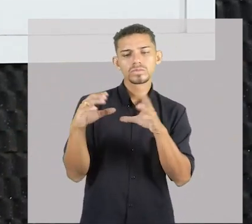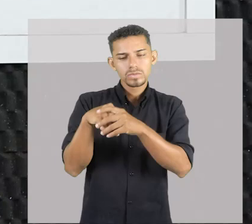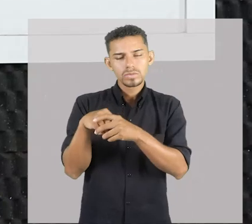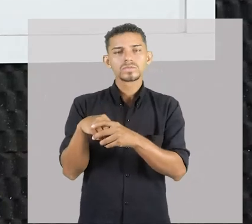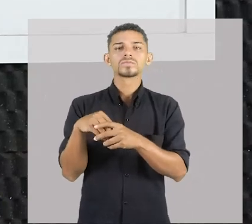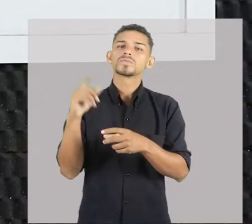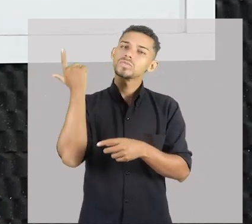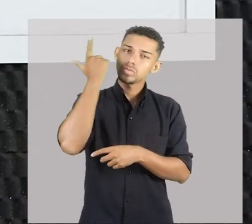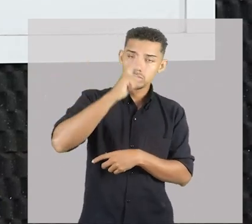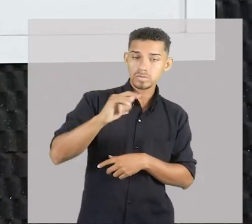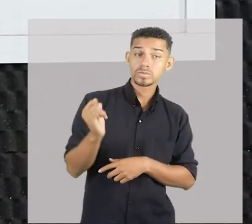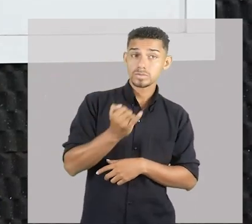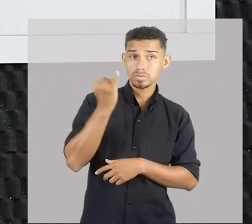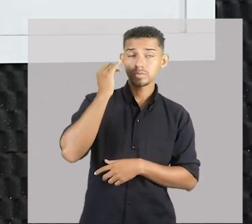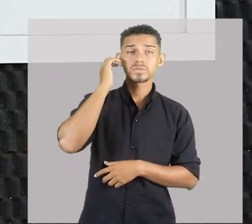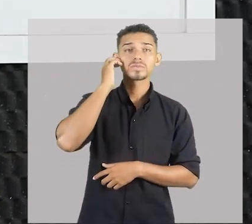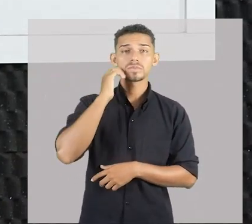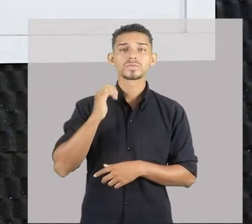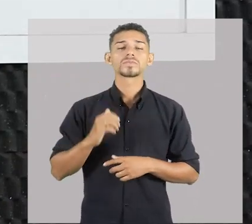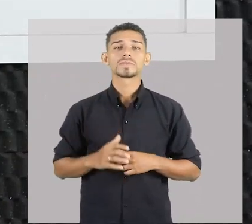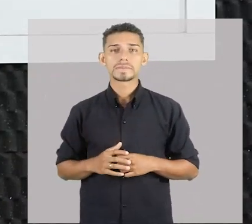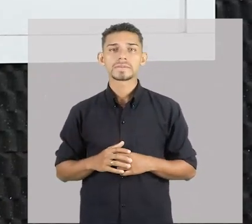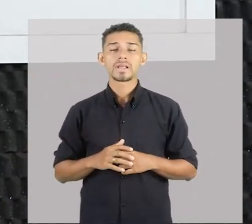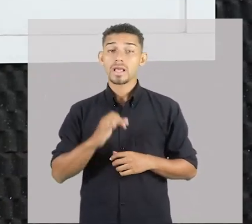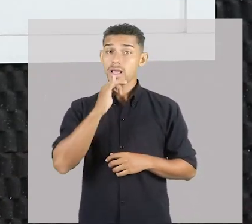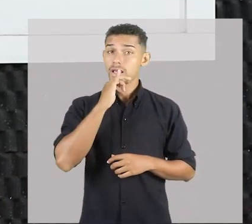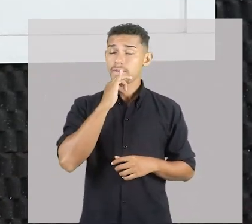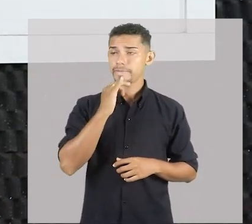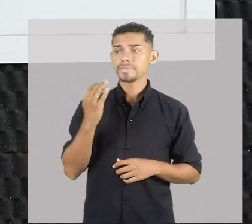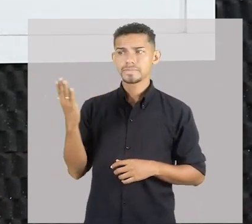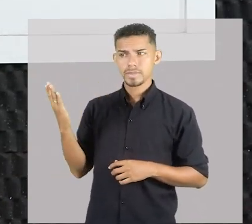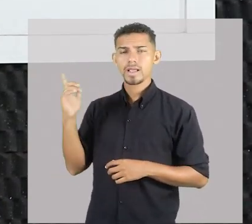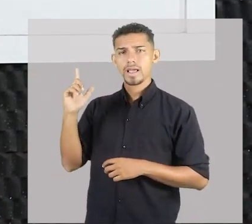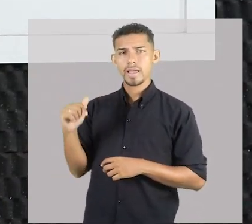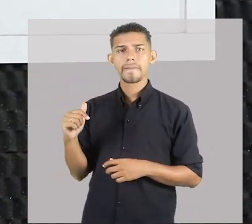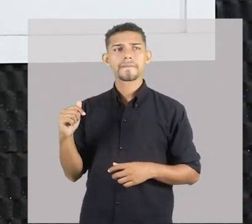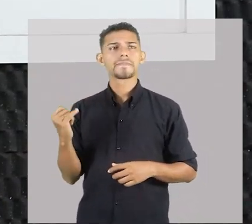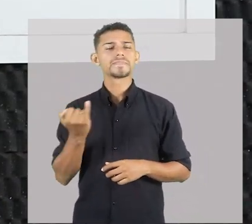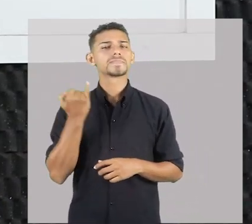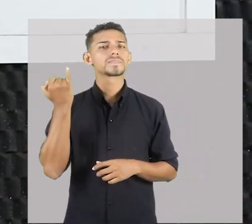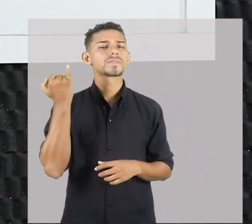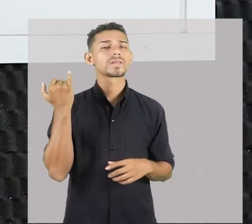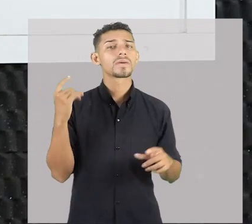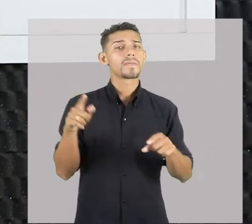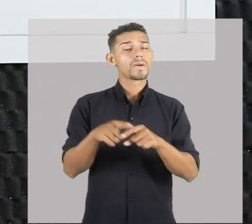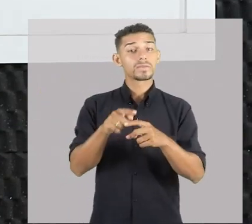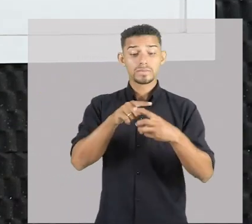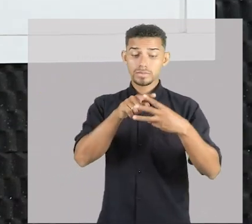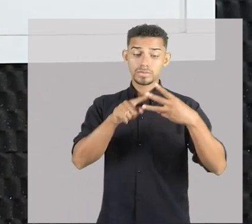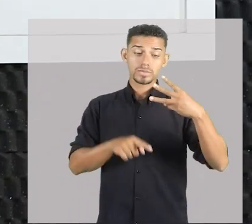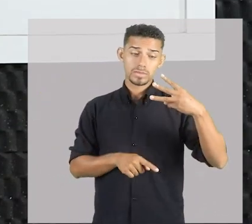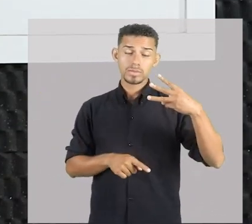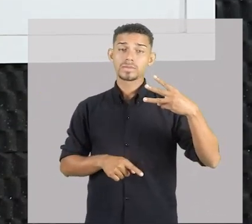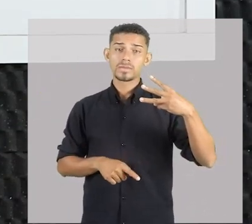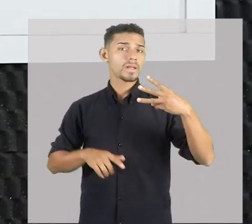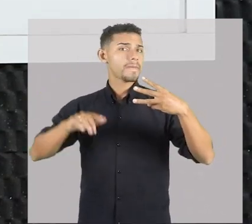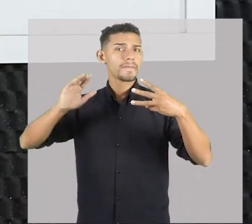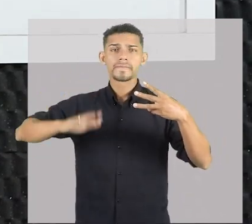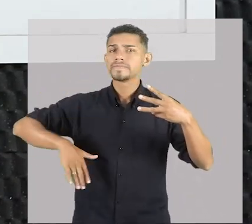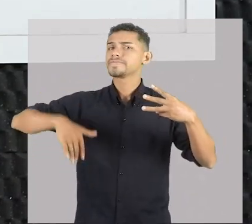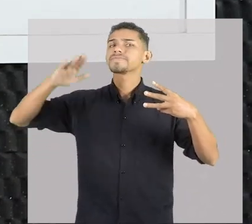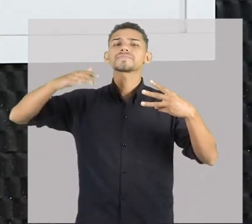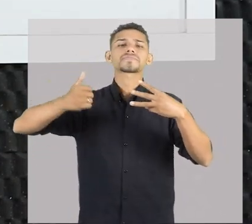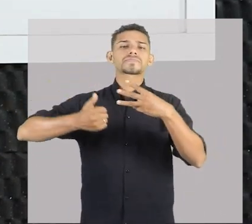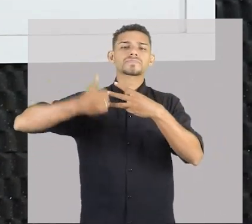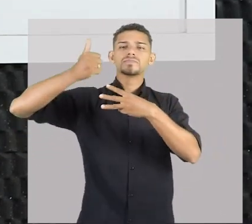chamei de relações importantes, tá? Aqui é uma relação importante, porém essas 3 que eu vou colocar são mais